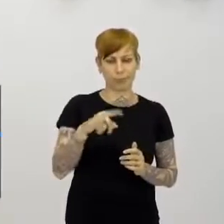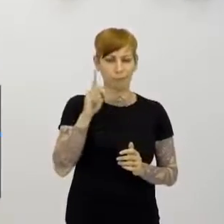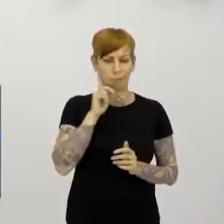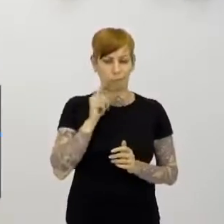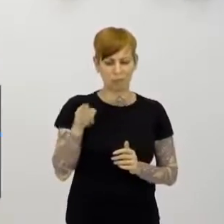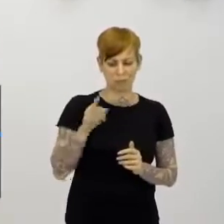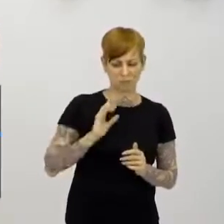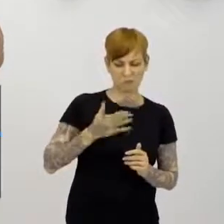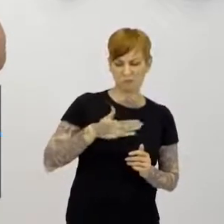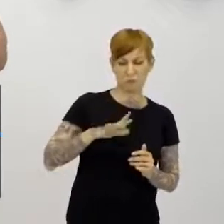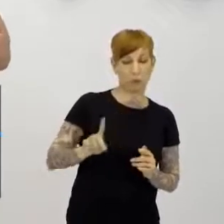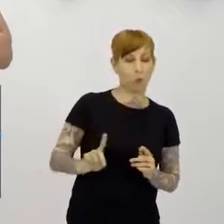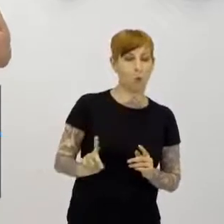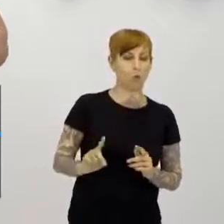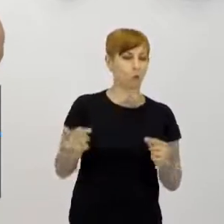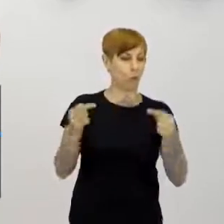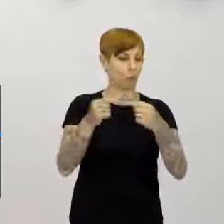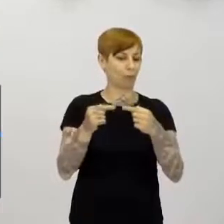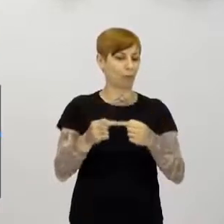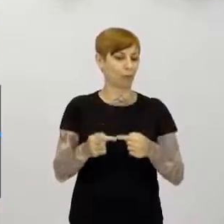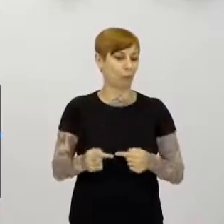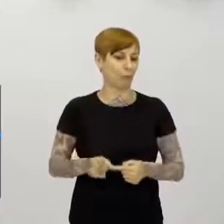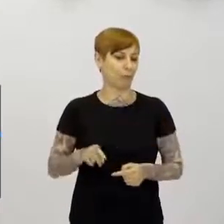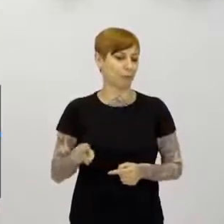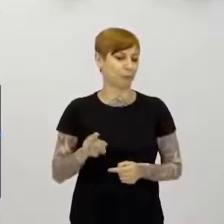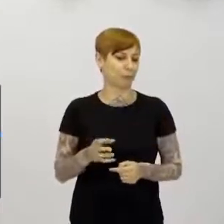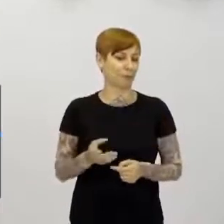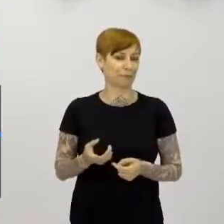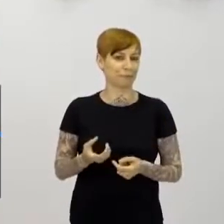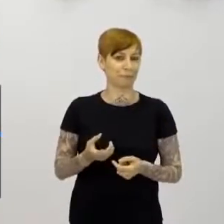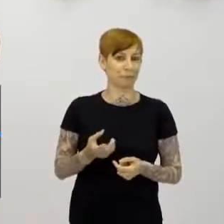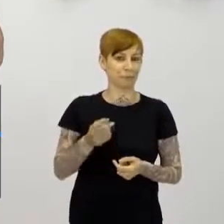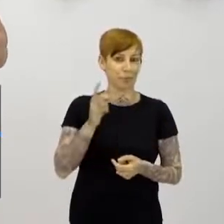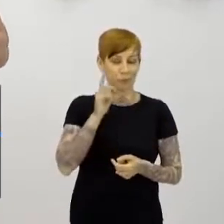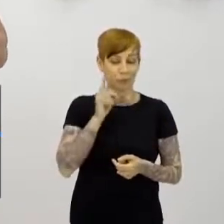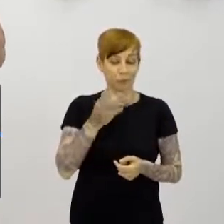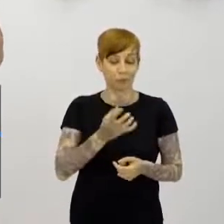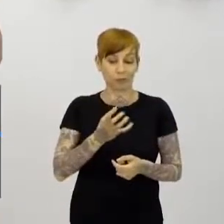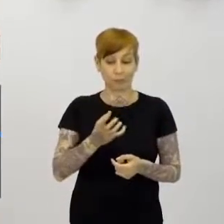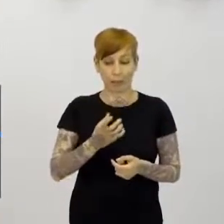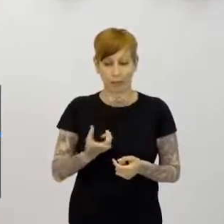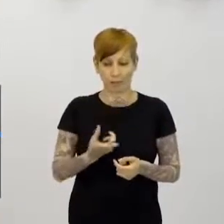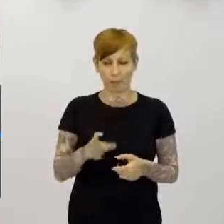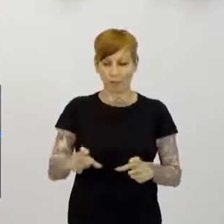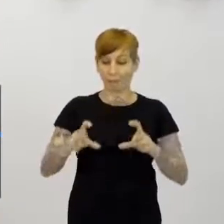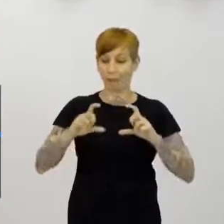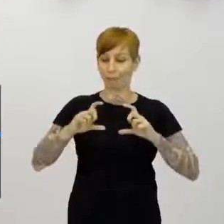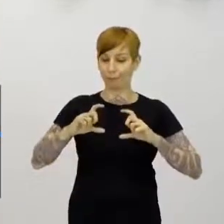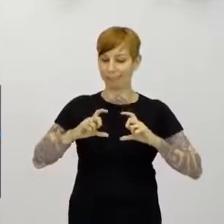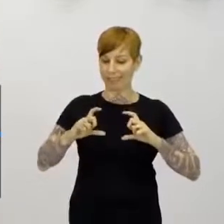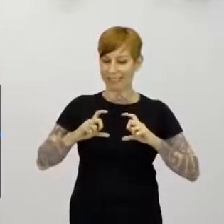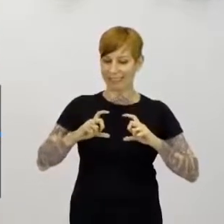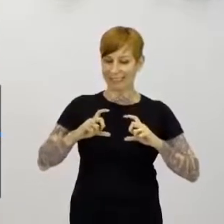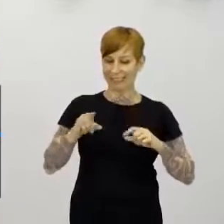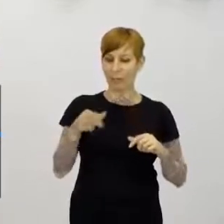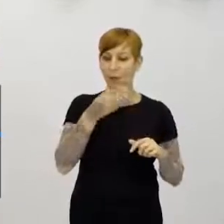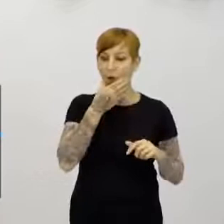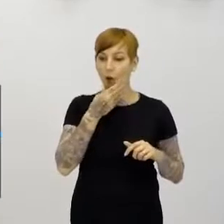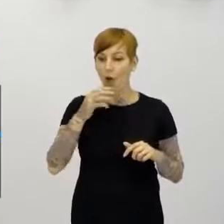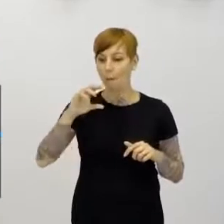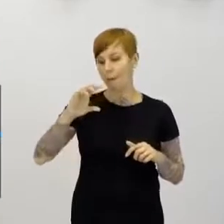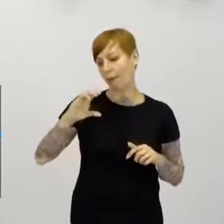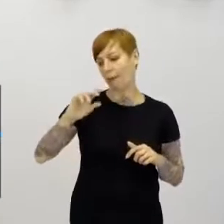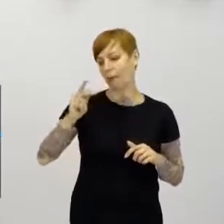Estados Unidos. Por exemplo, ele vai condecorar o Che Guevara, sim, Che Guevara, líder